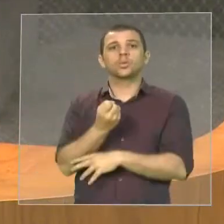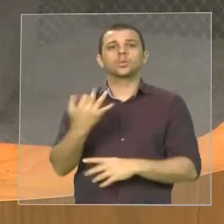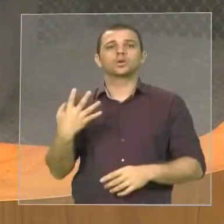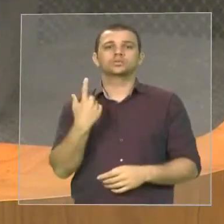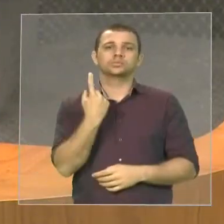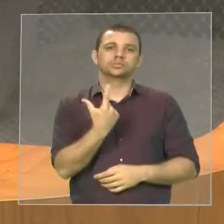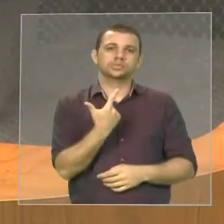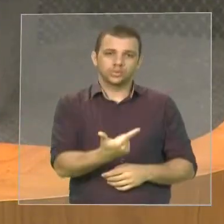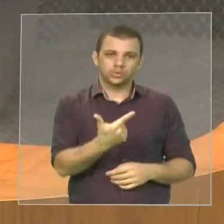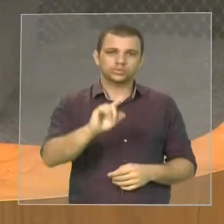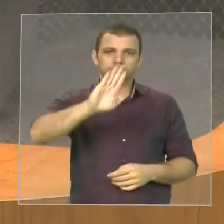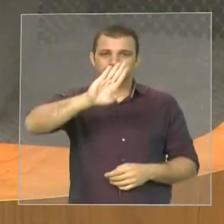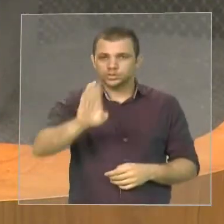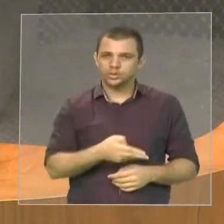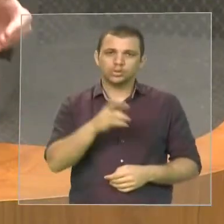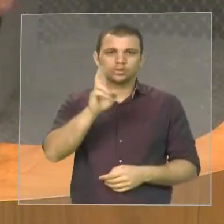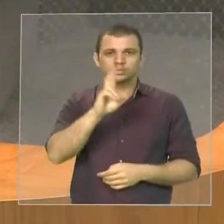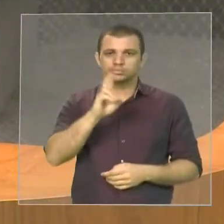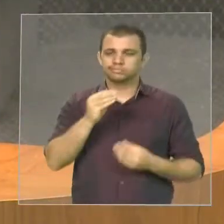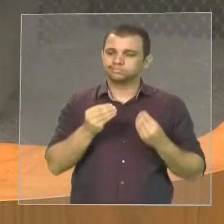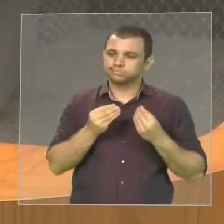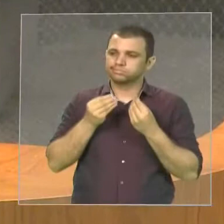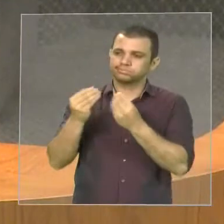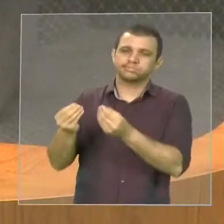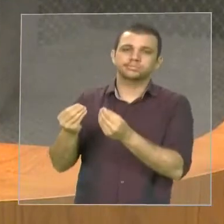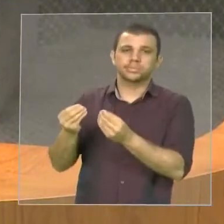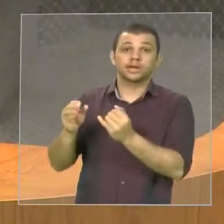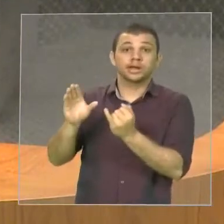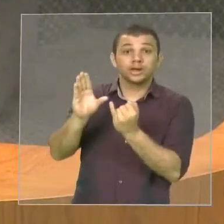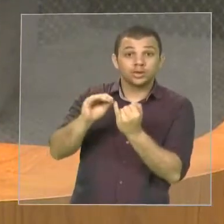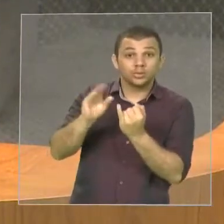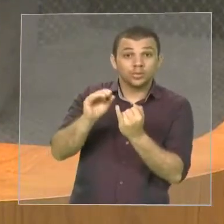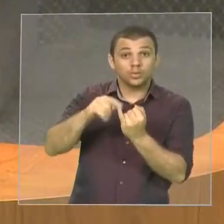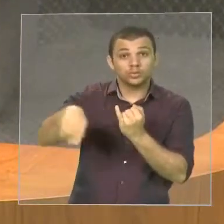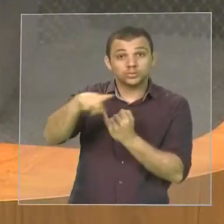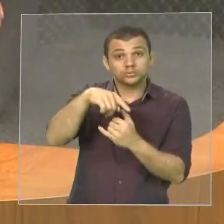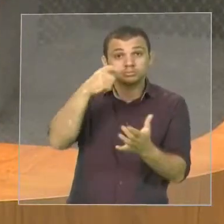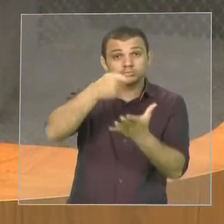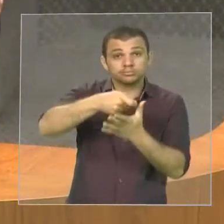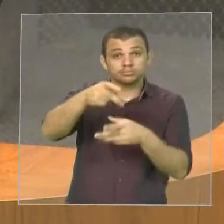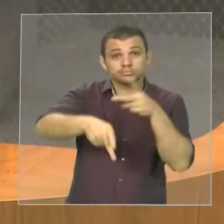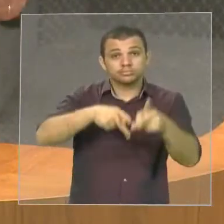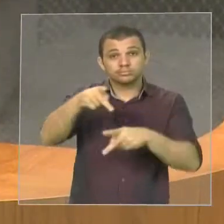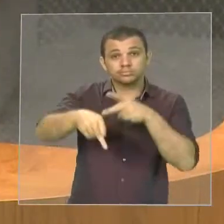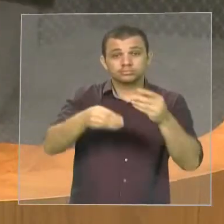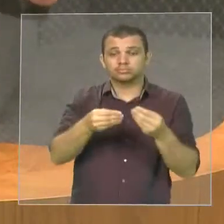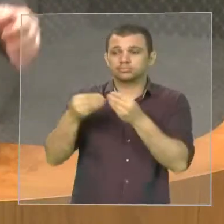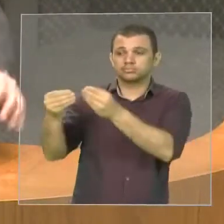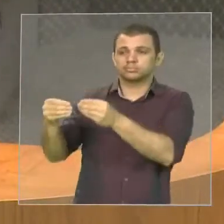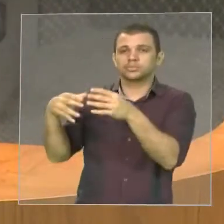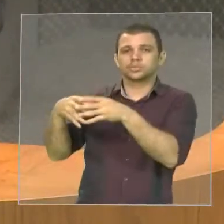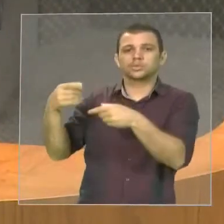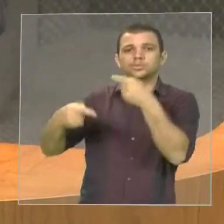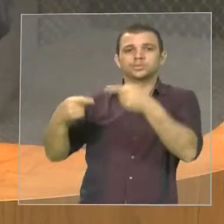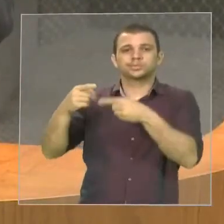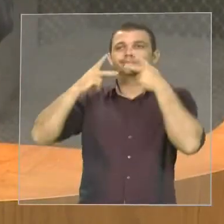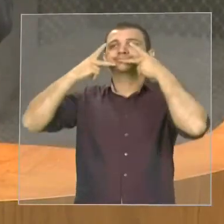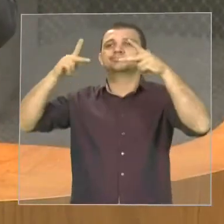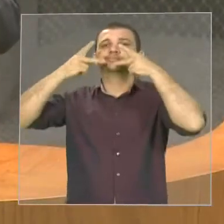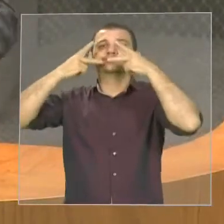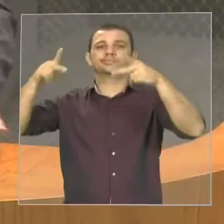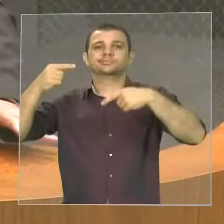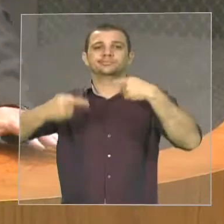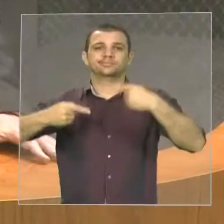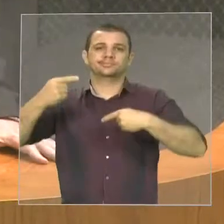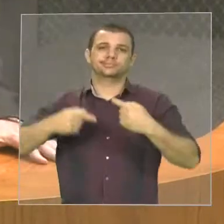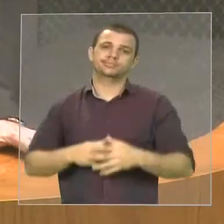reais para botar o dinheiro dos impostos da população do Brasil na mão dos partidos políticos para fazer campanha eleitoral. Eu acho